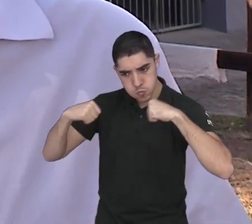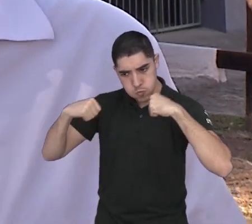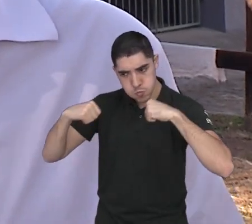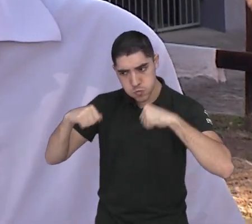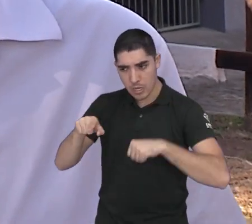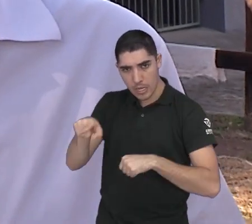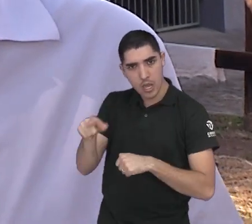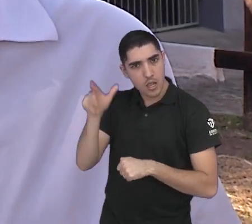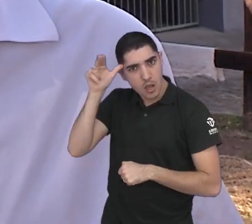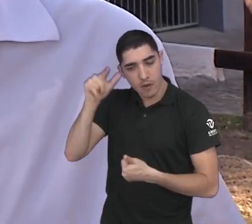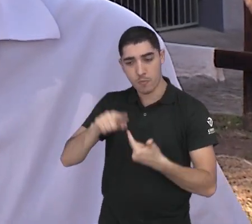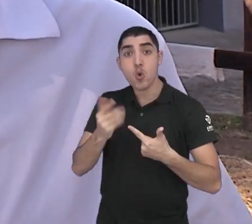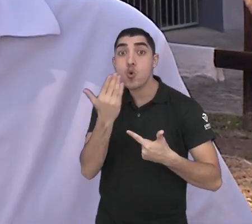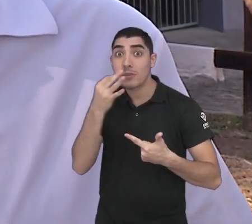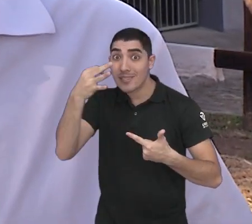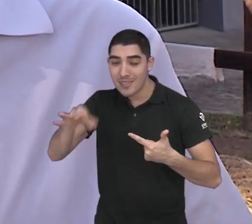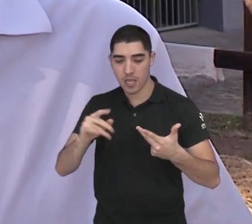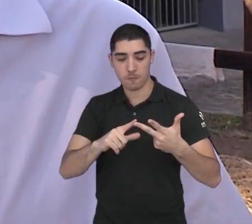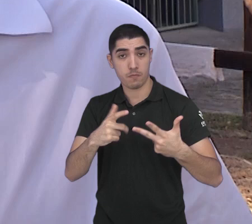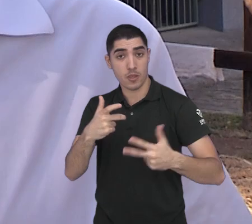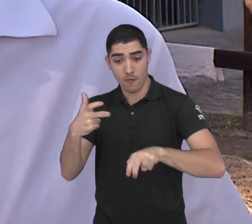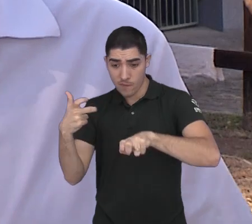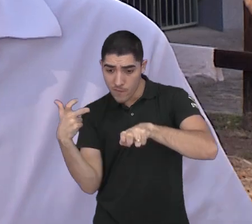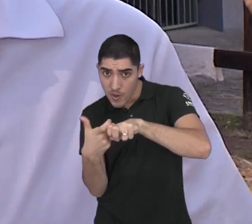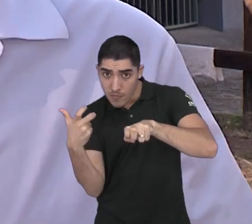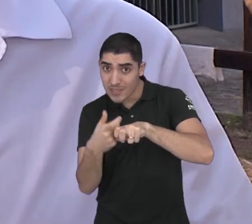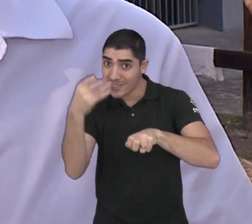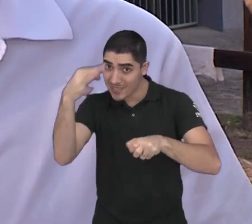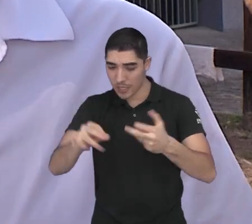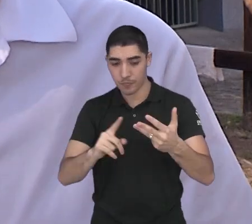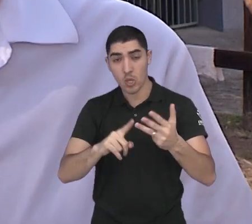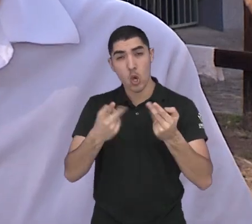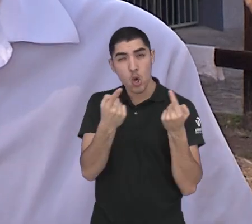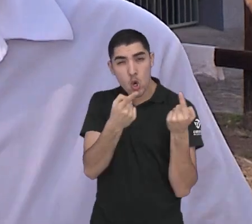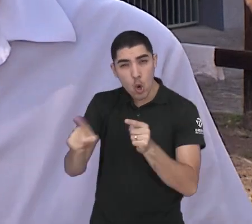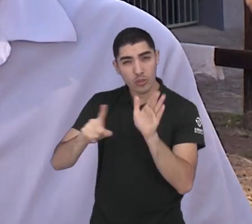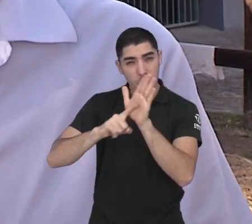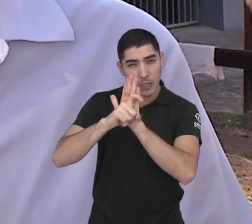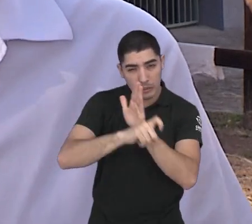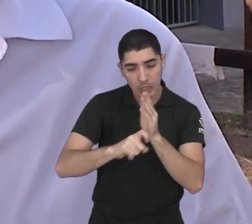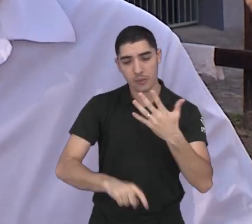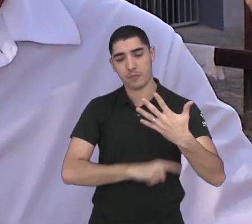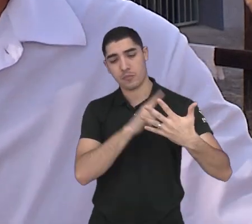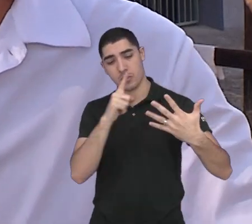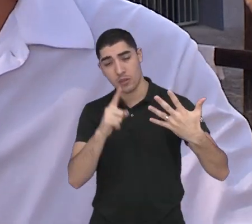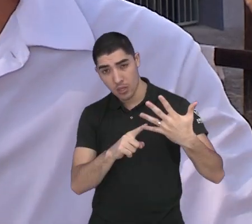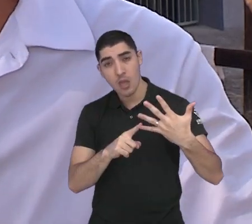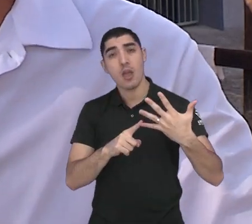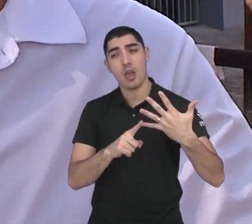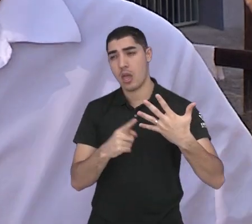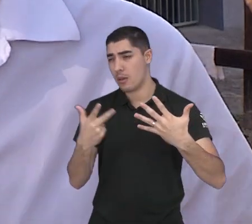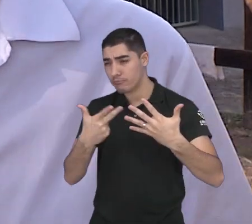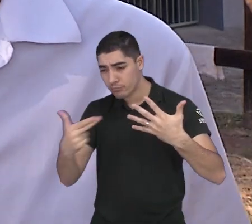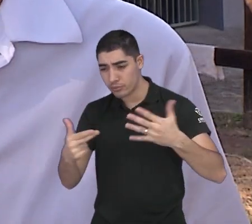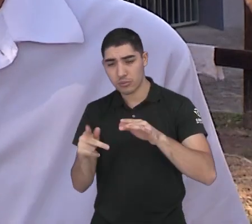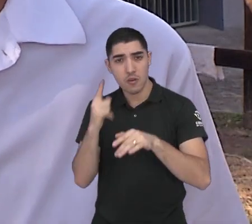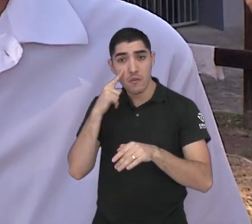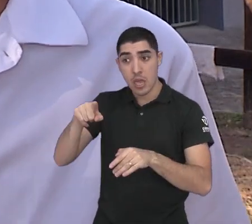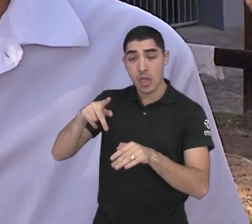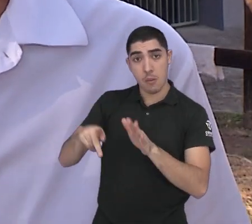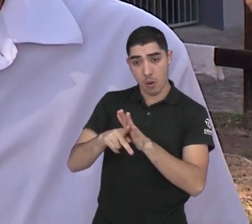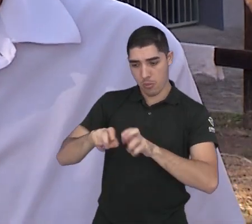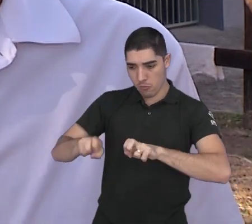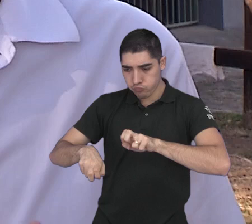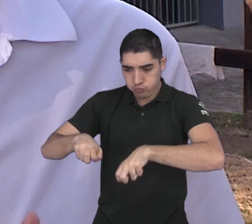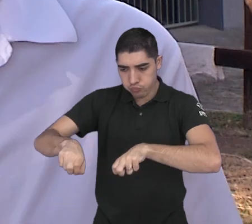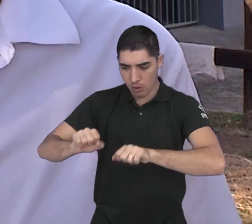fisicamente como uma qualidade de alimento, todas as vacinas, vermífugos, ferrageamento, para que